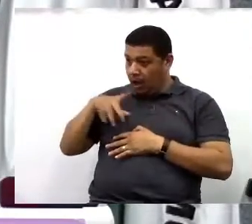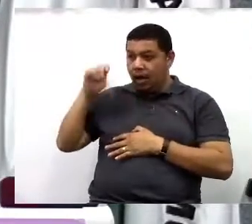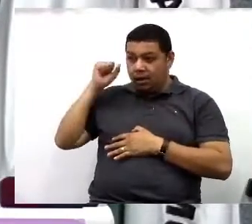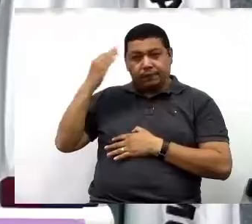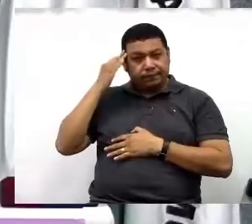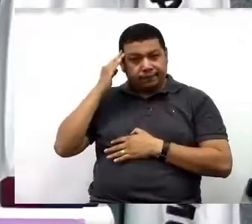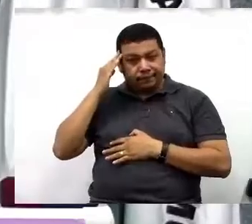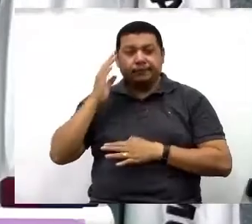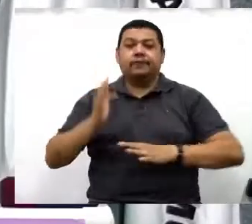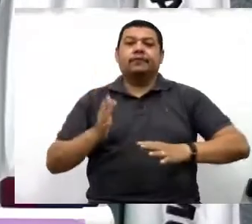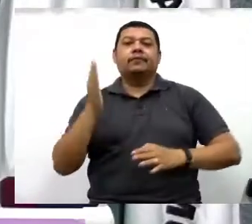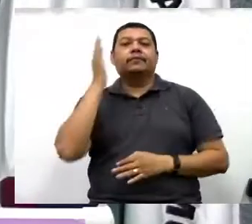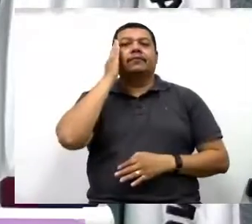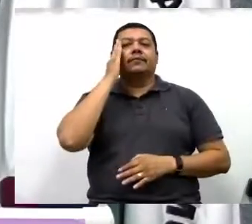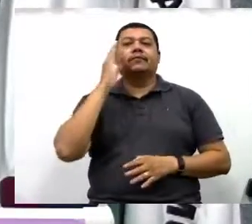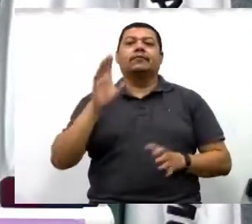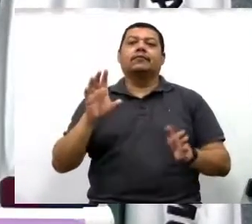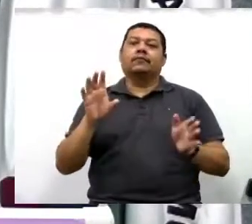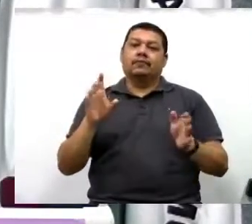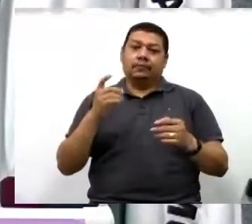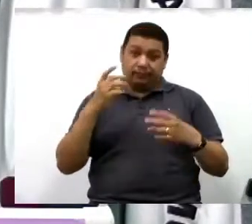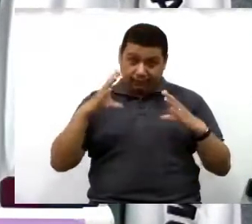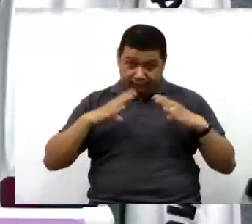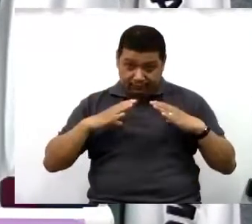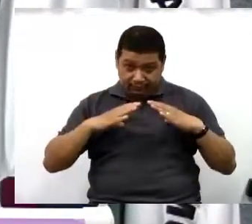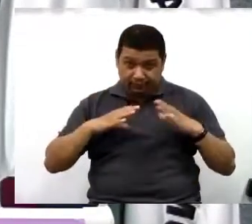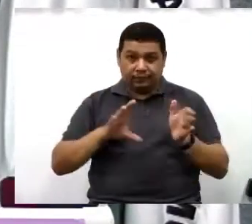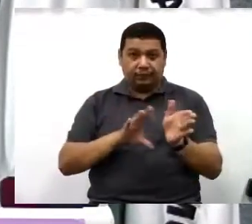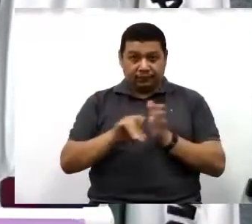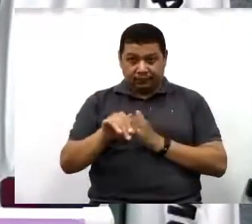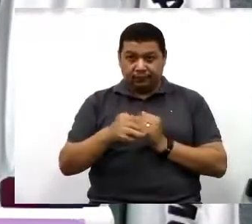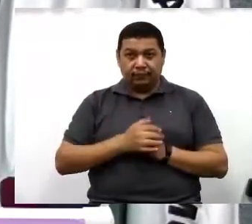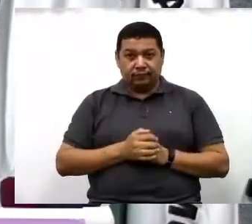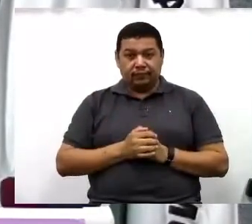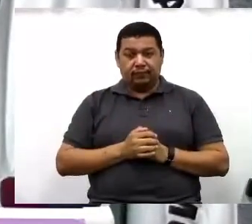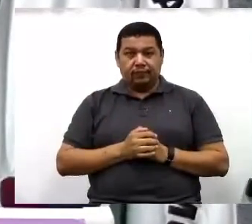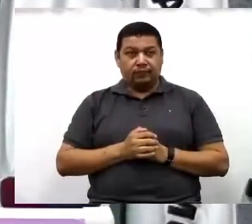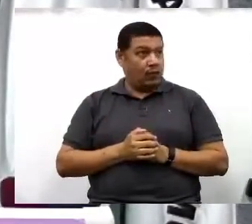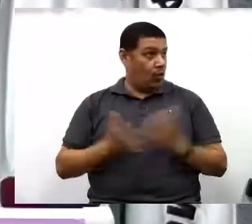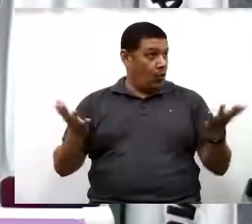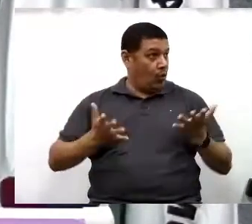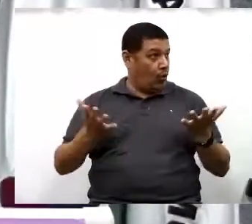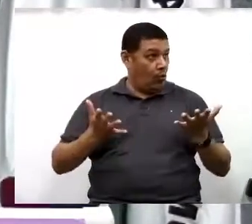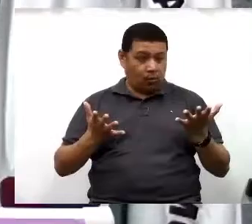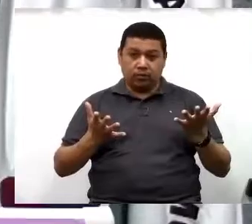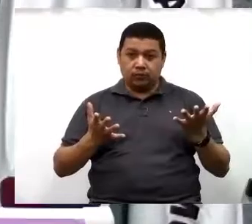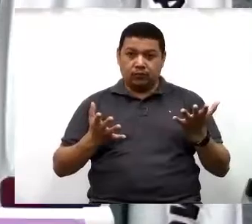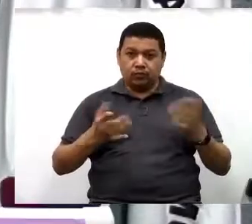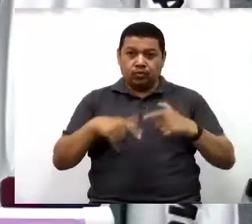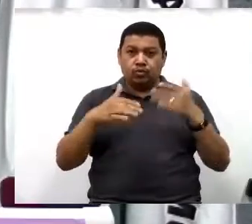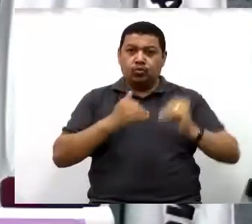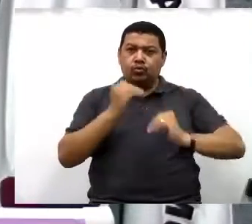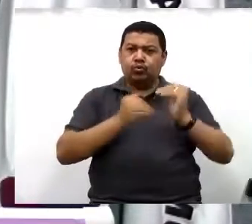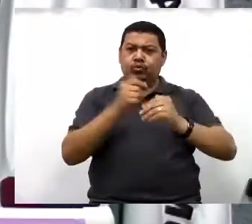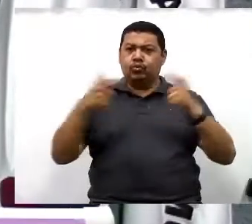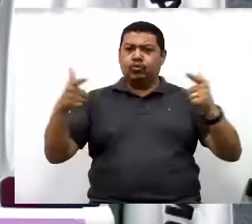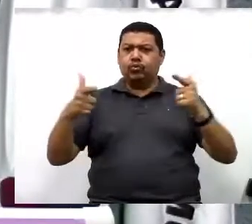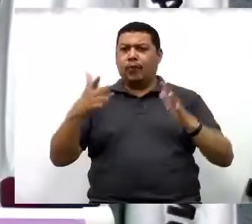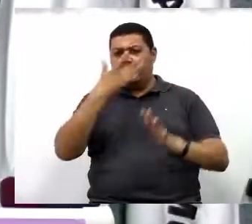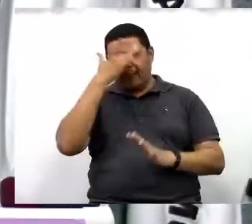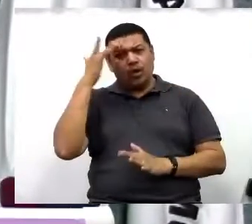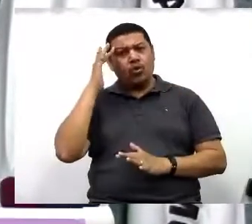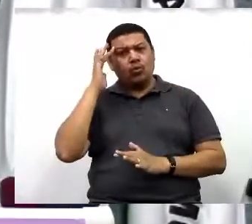Entendemos que a cidade de Cacoal, a estrutura que ela chegou hoje, pessoas que vieram